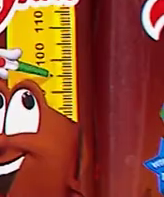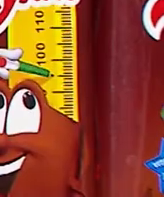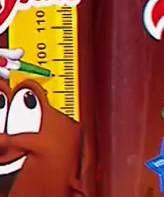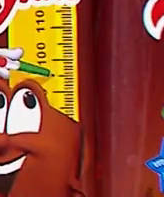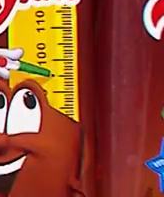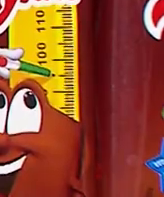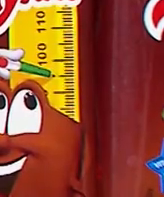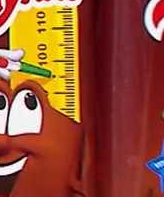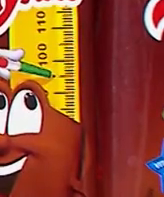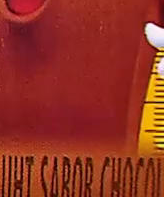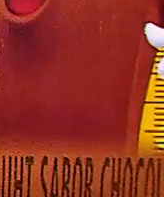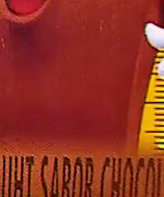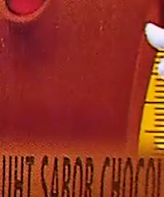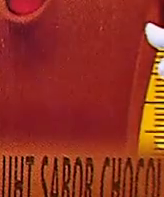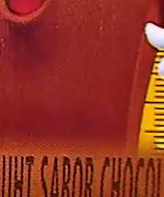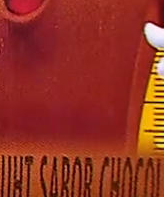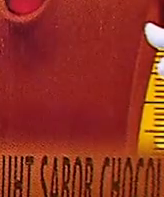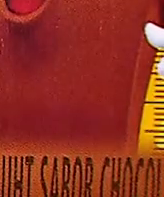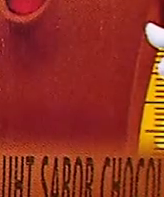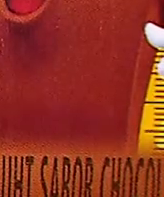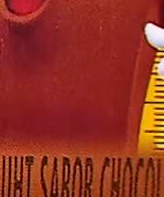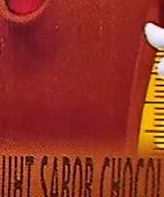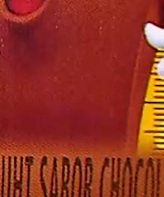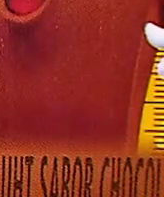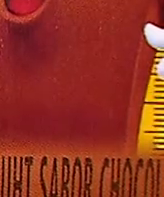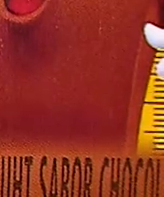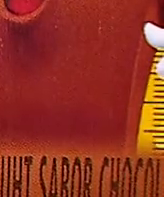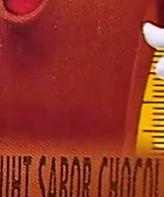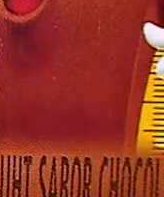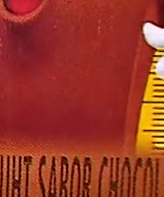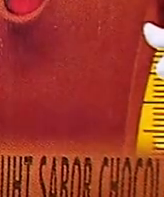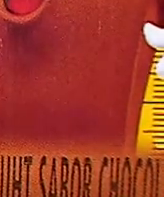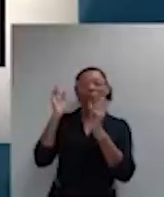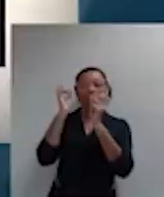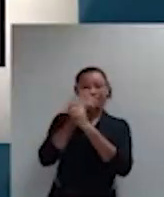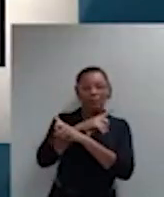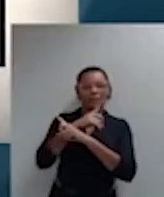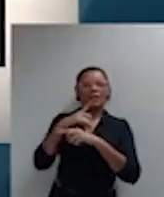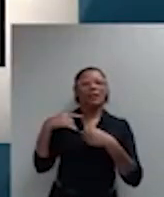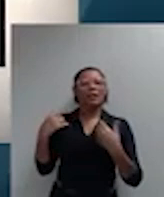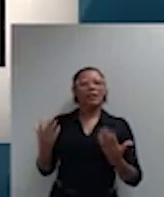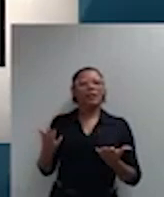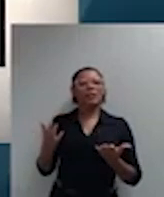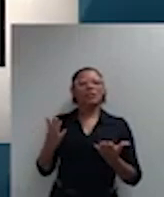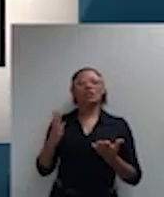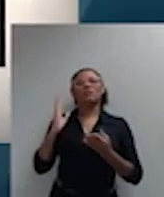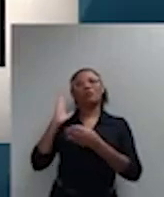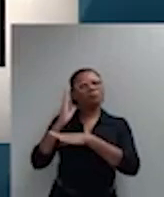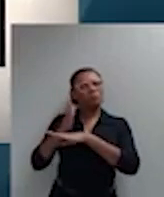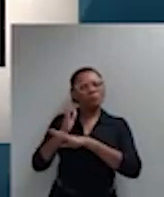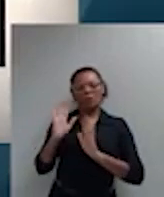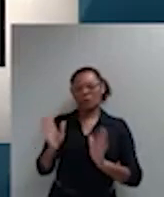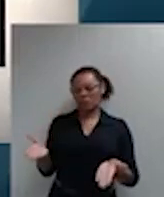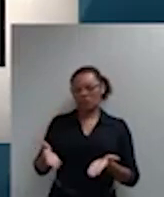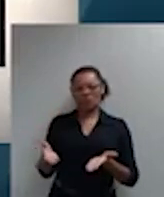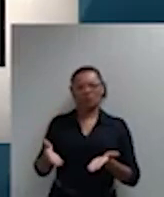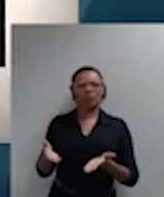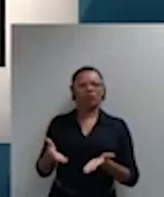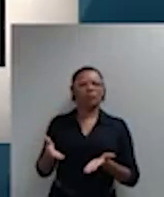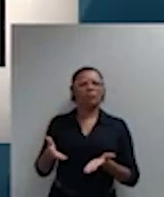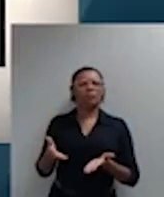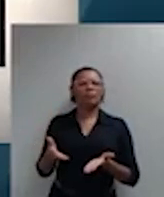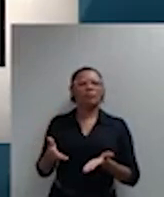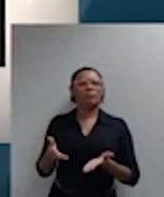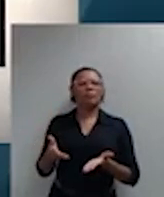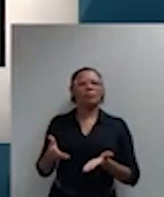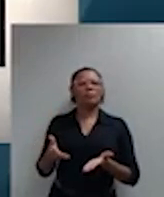extremamente nociva à saúde, que teria acontecido por resfriamento inadequado. O MP apontou que, diante da gravidade dos fatos e da